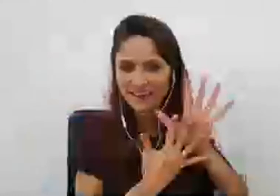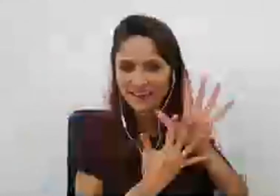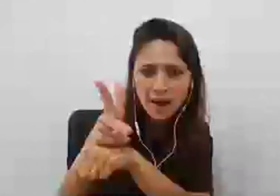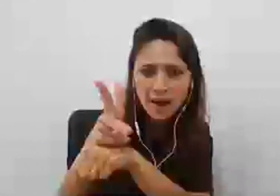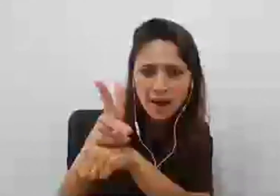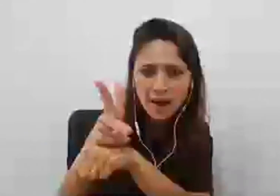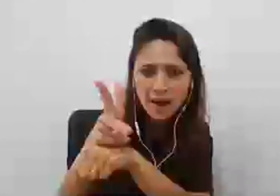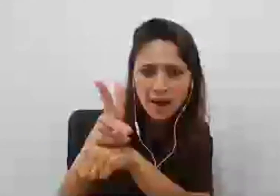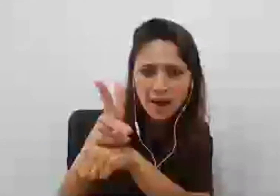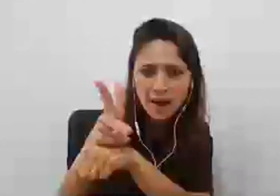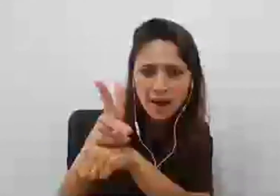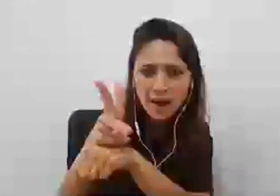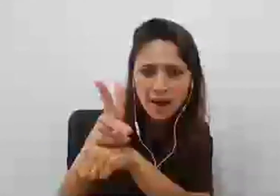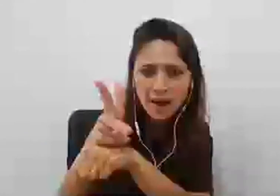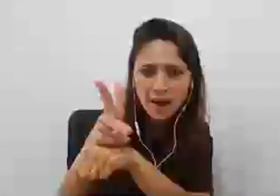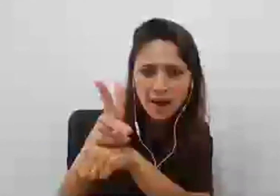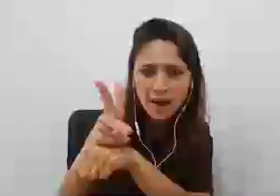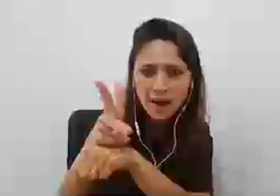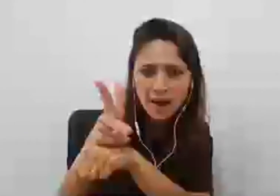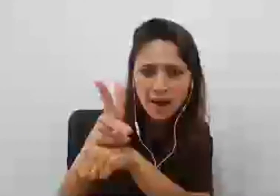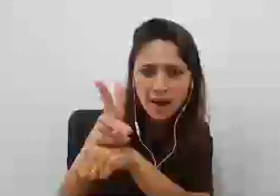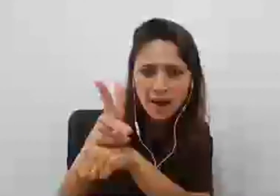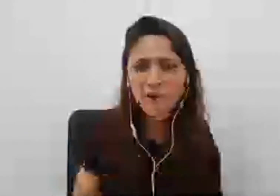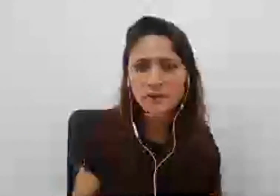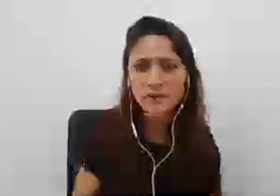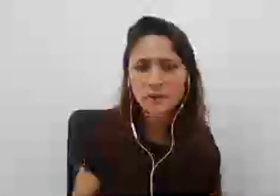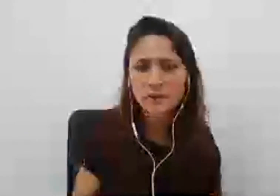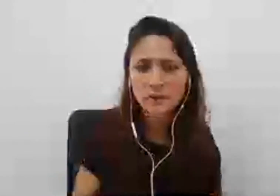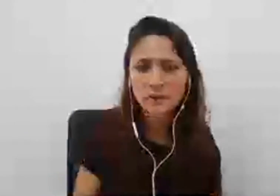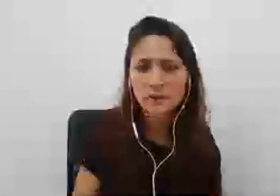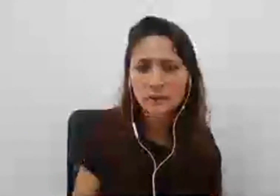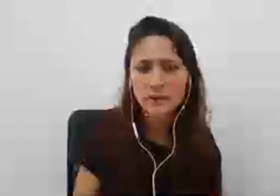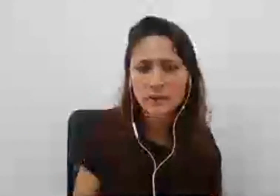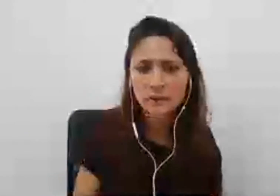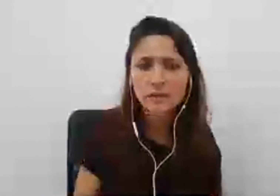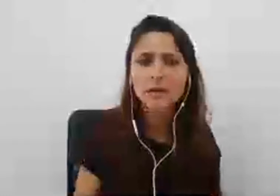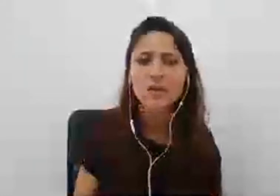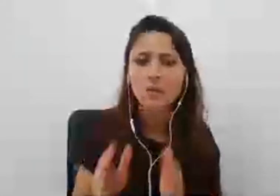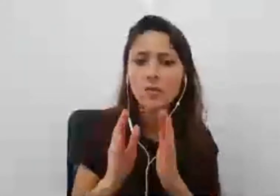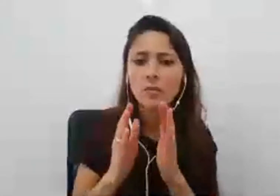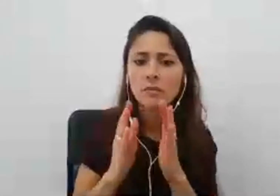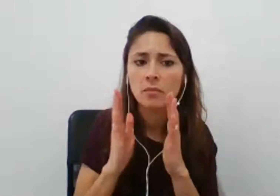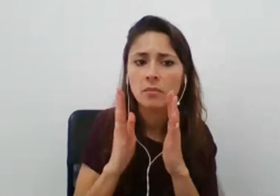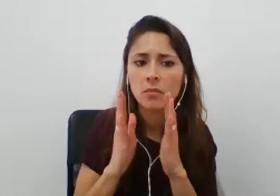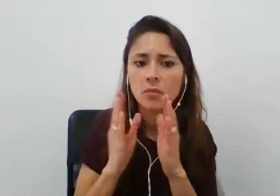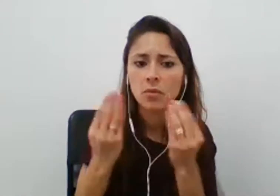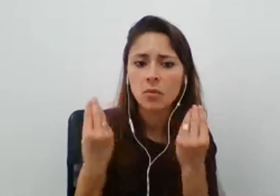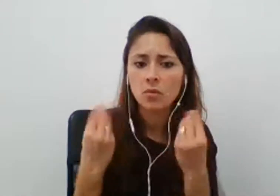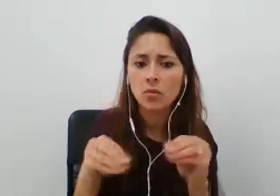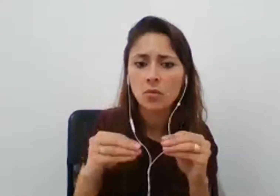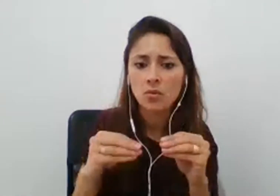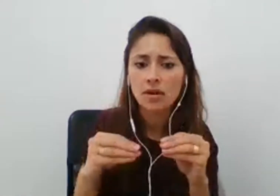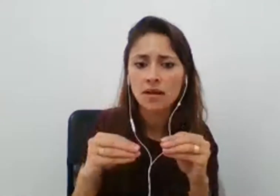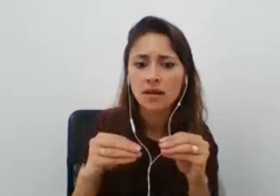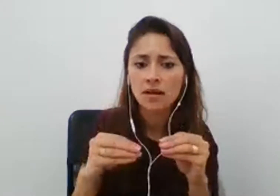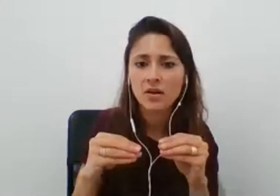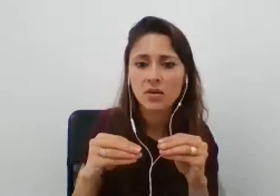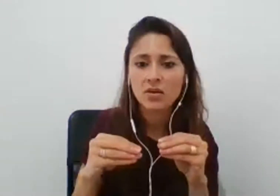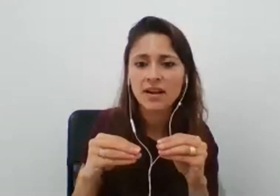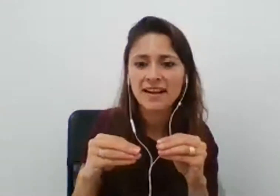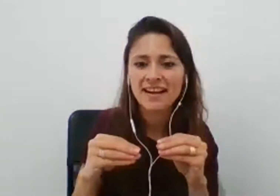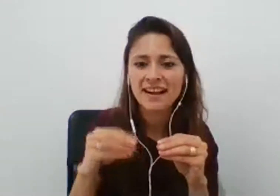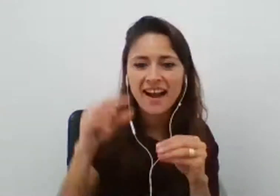computador. tá, agora você tem que, acho que colocar, Fabiano, por favor, coloca Ah, tá a bom. tela do óculos, aqui, acho que